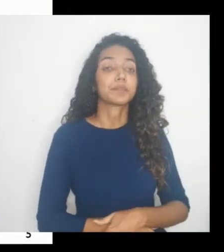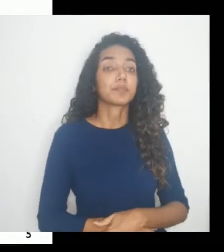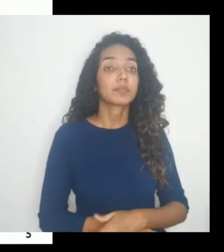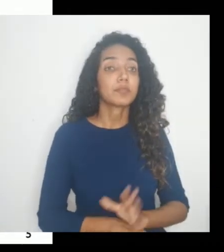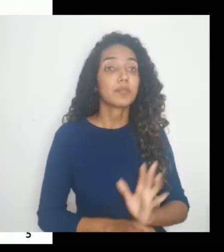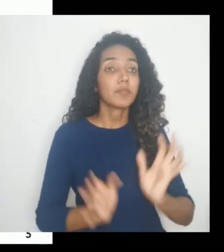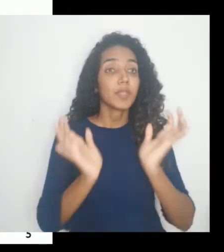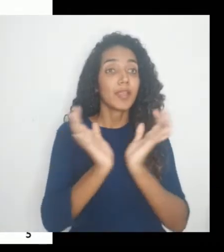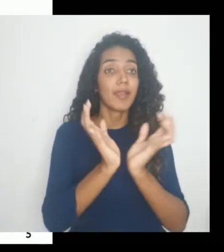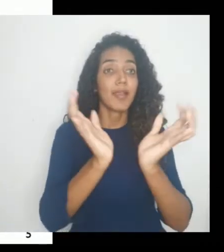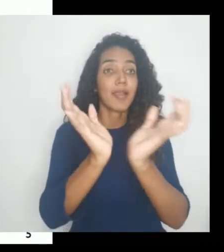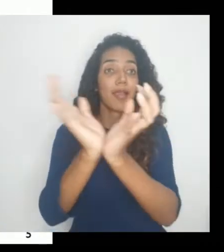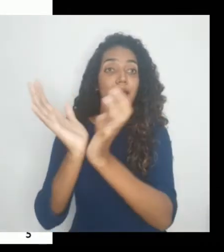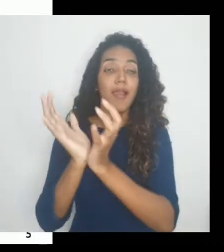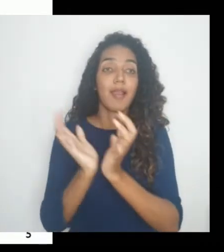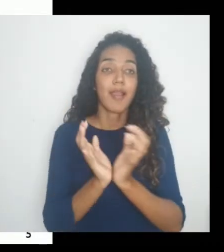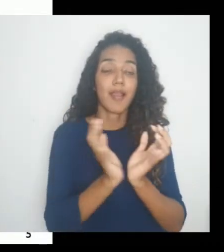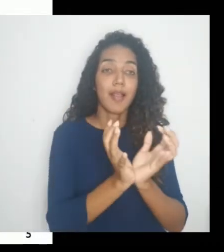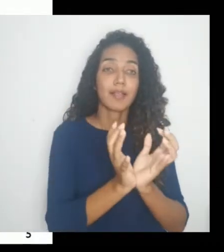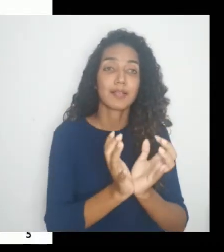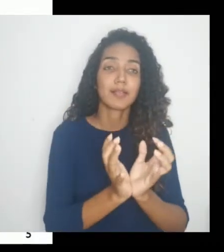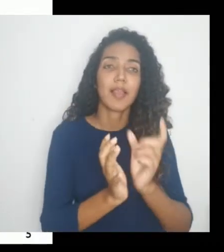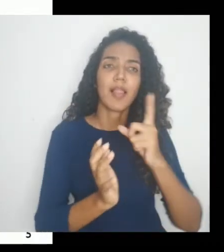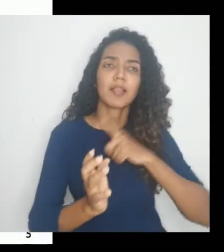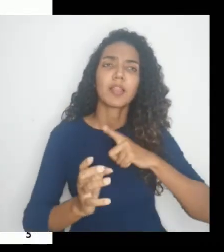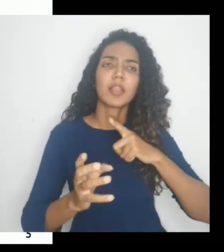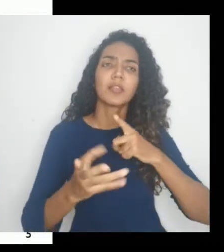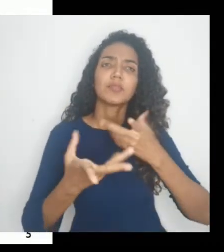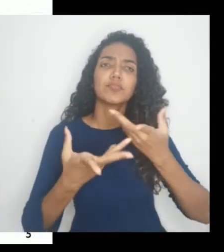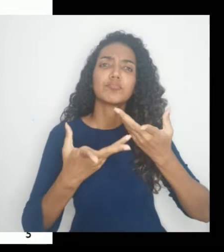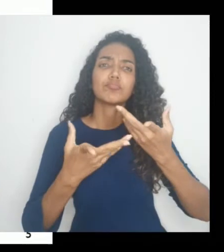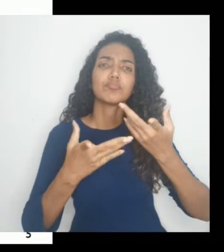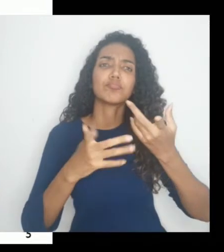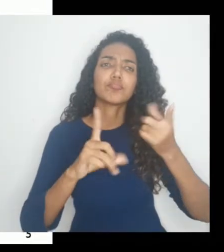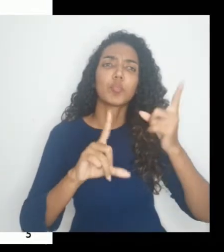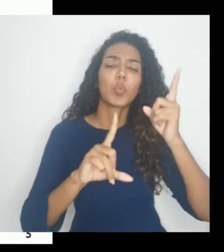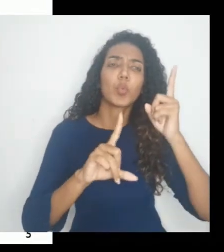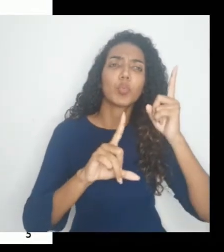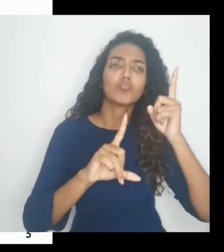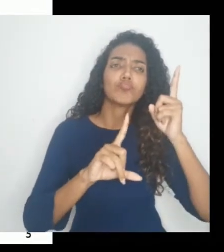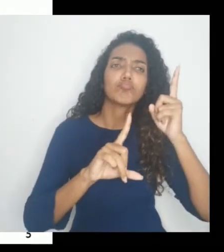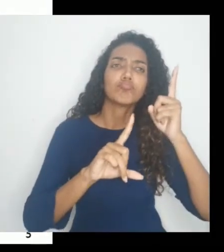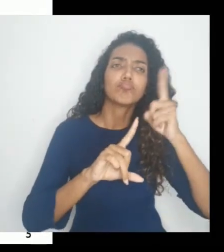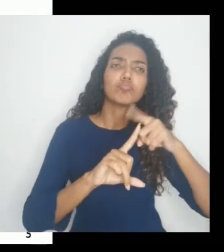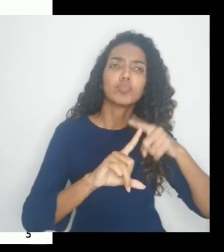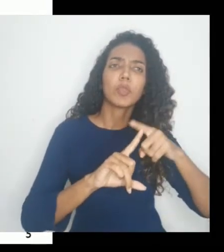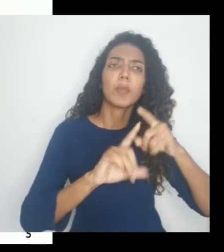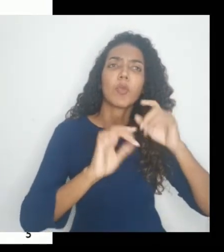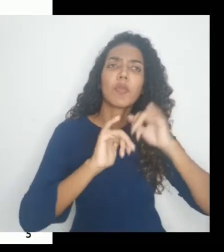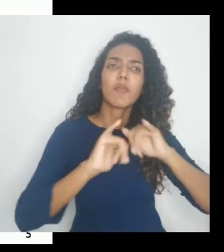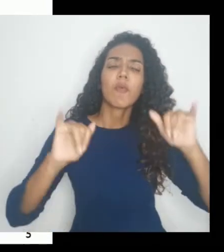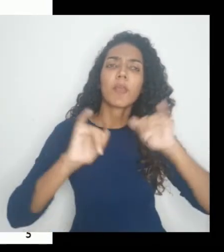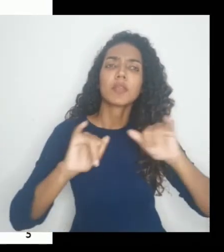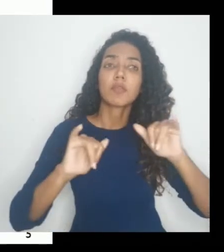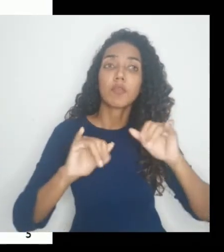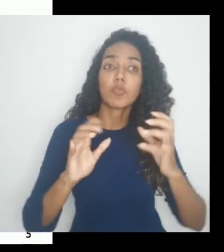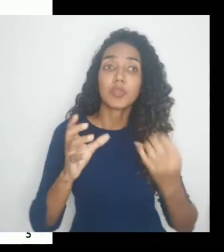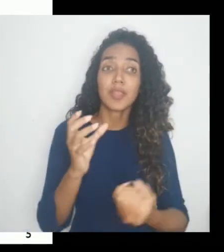tipo abstrato de dados, um TAD, certo? Então toda vez que você definir uma classe, automaticamente você